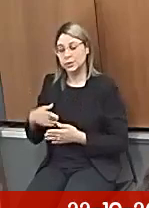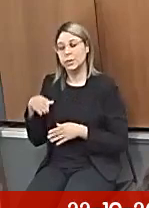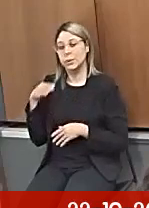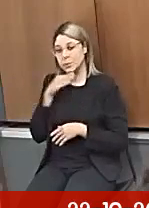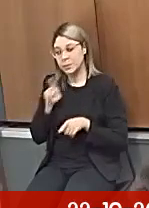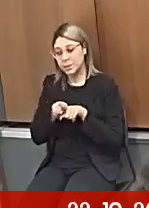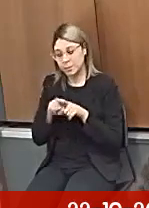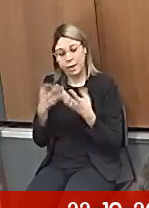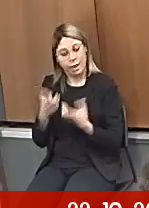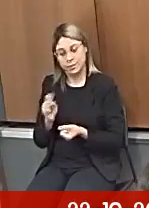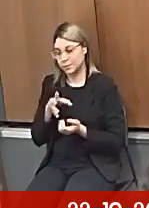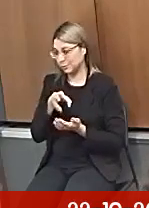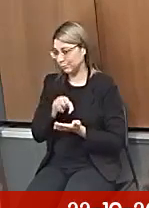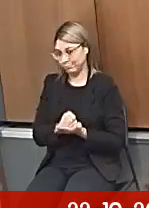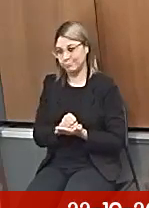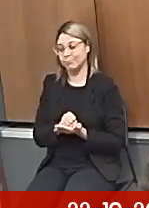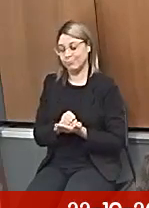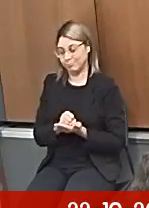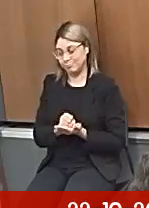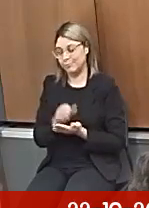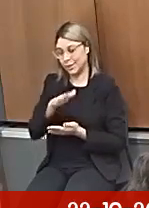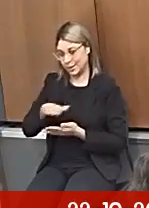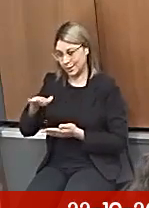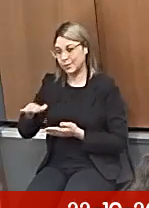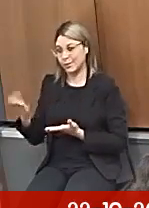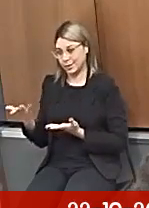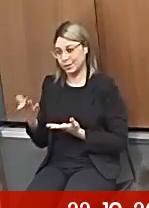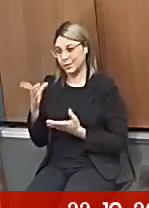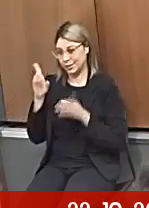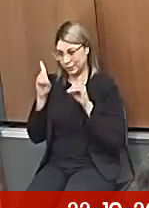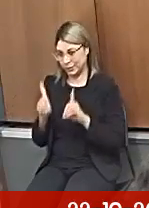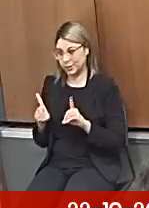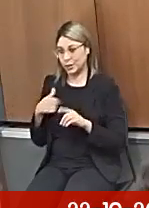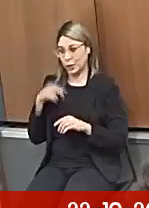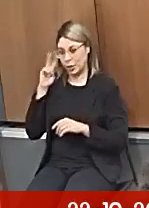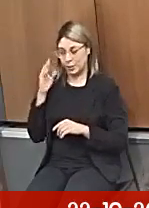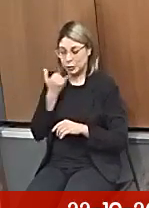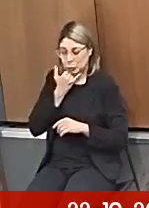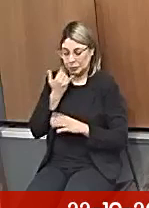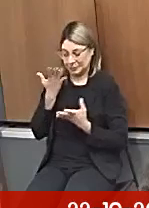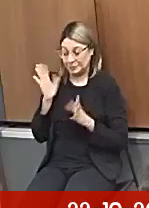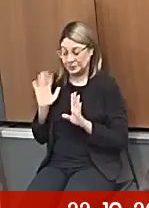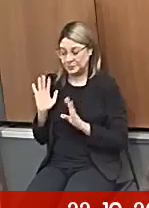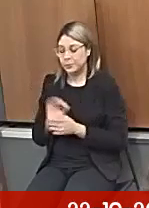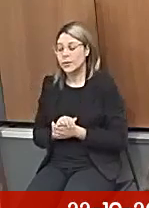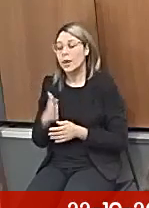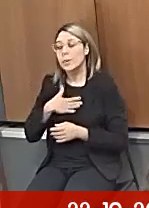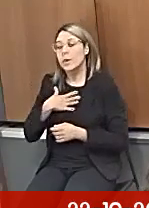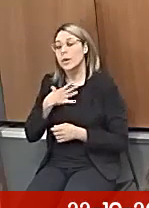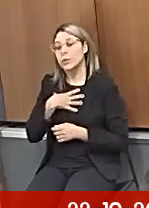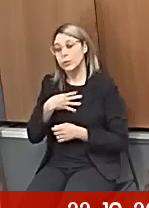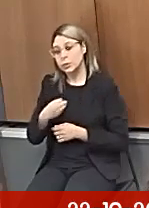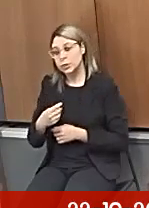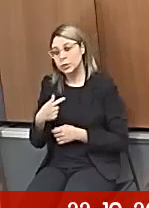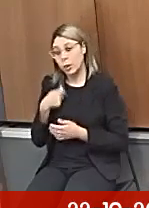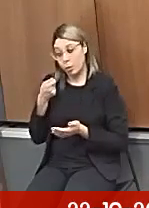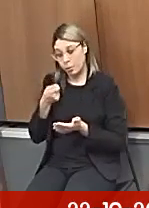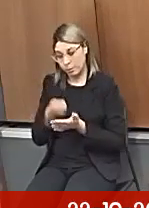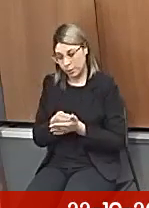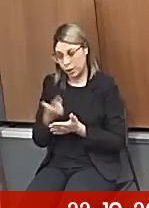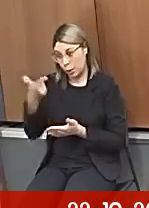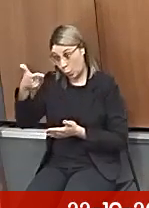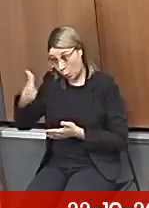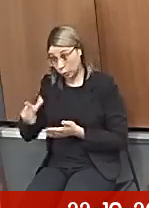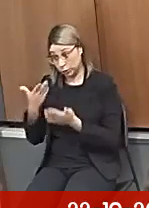negando matrícula de criança com deficiência. Isso eu lembrei, desculpa. Mas o meu menino, eu tenho que pagar uma outra